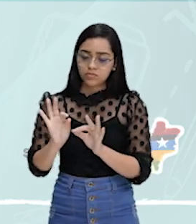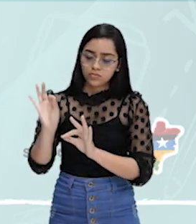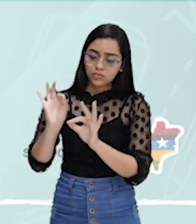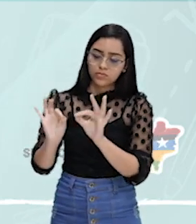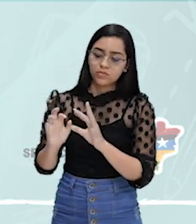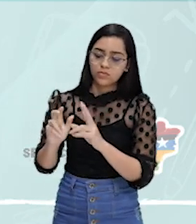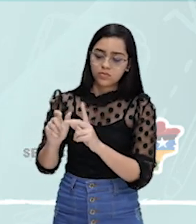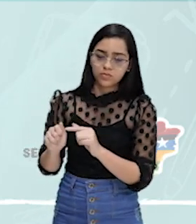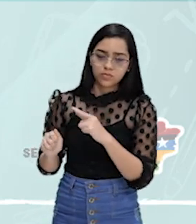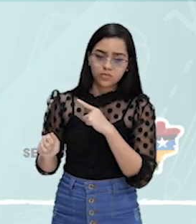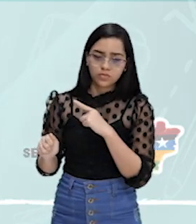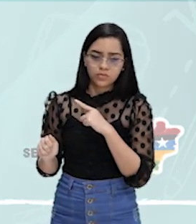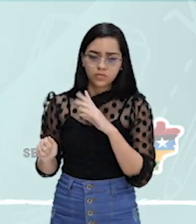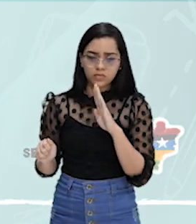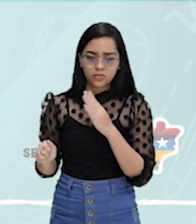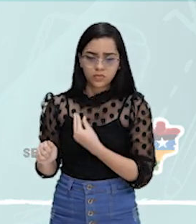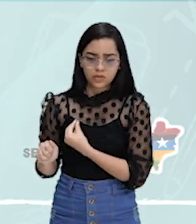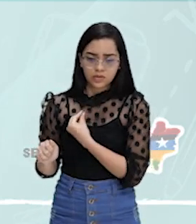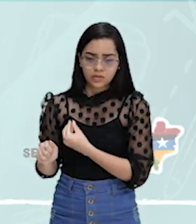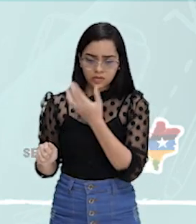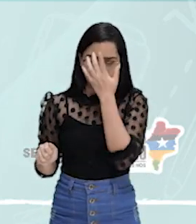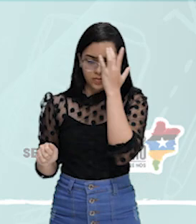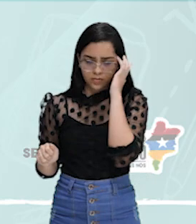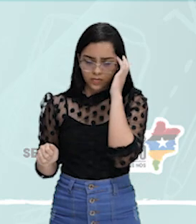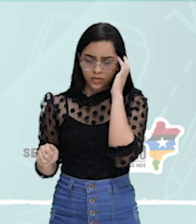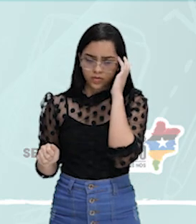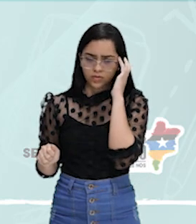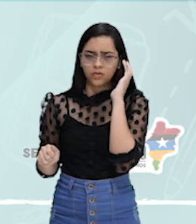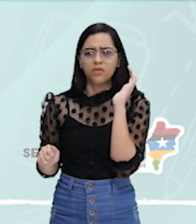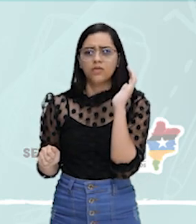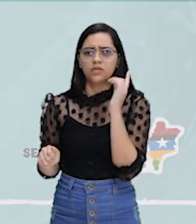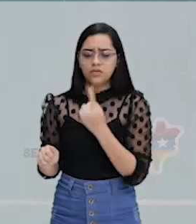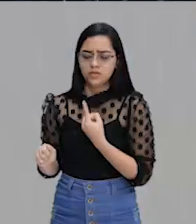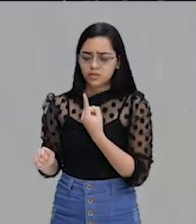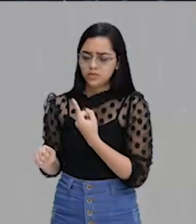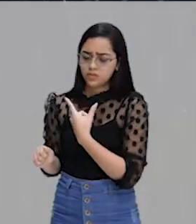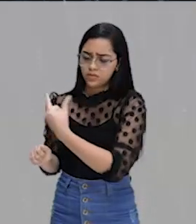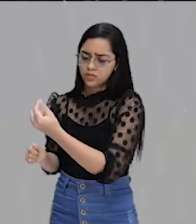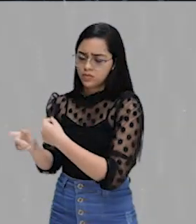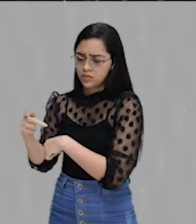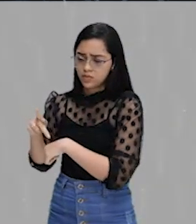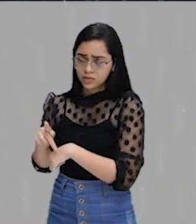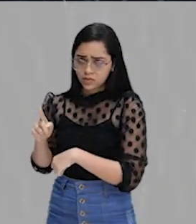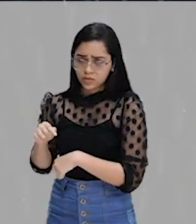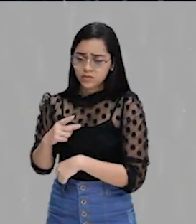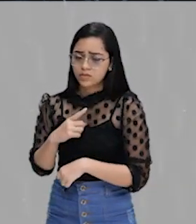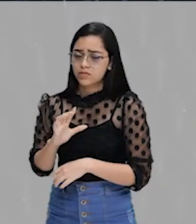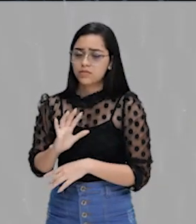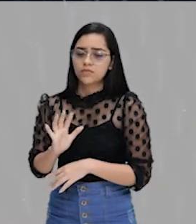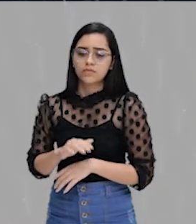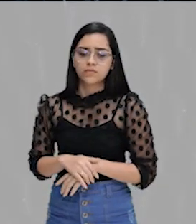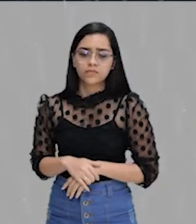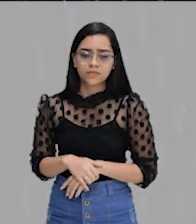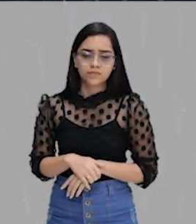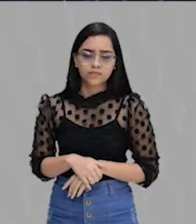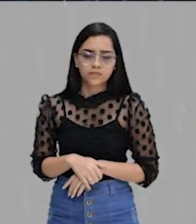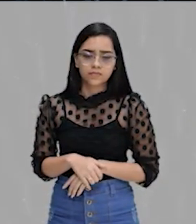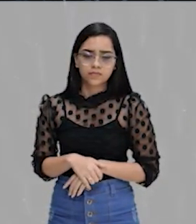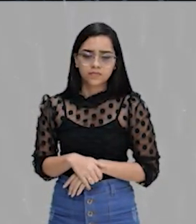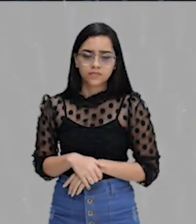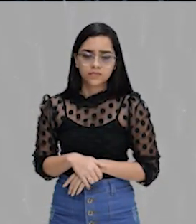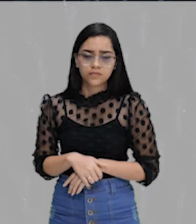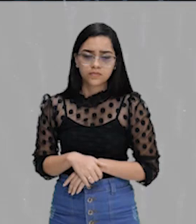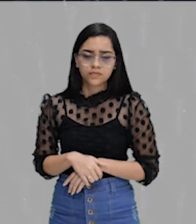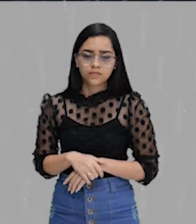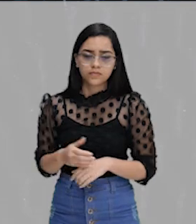A sobrevivência de oficiais exilados, tá? Pelo contrário, ela está de olho nos opositores,